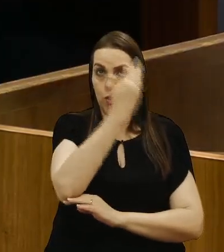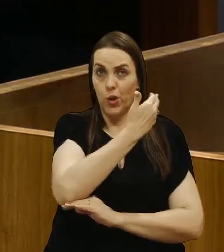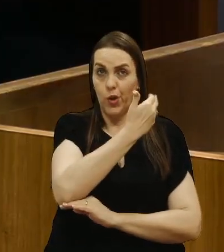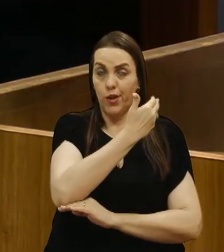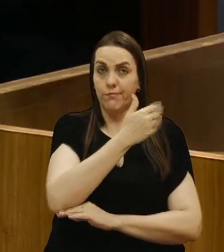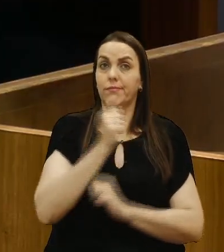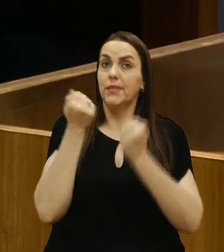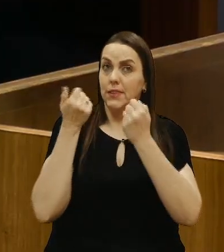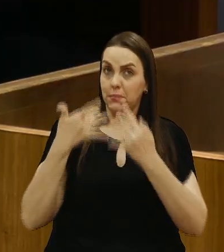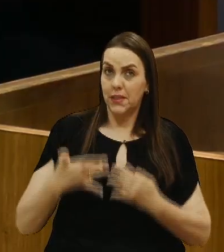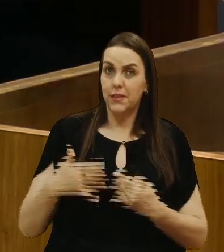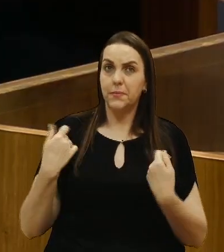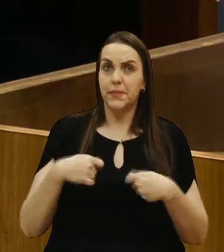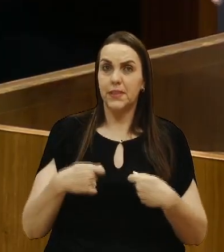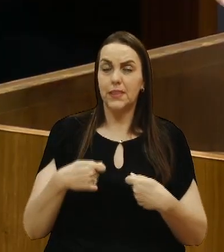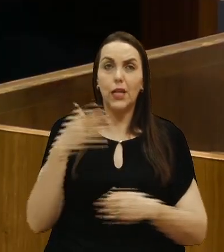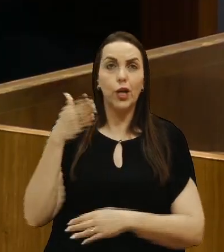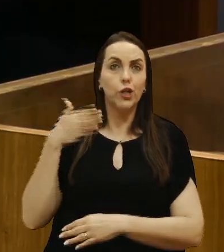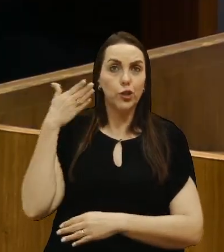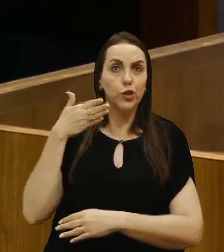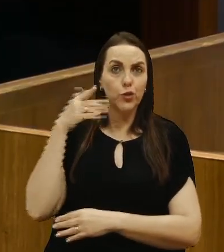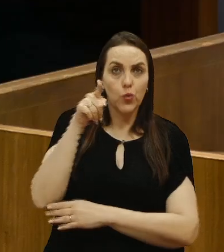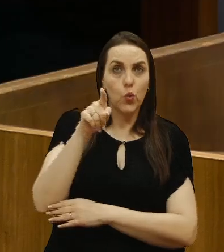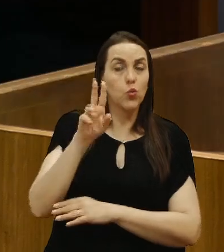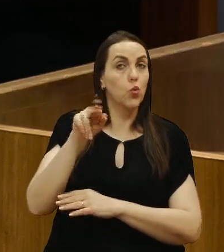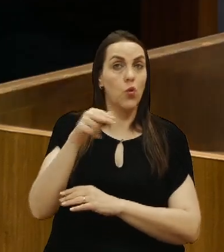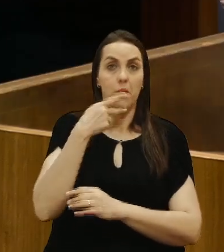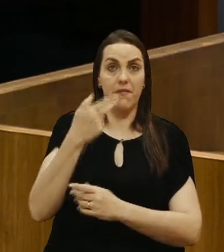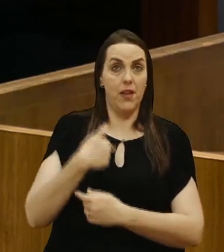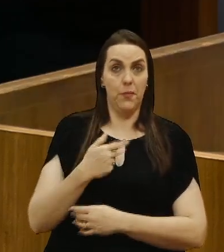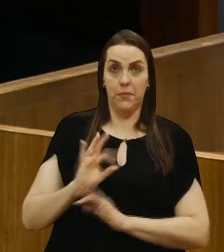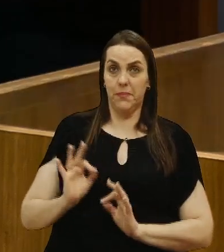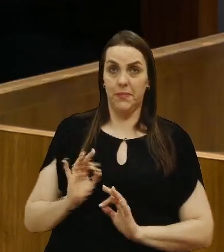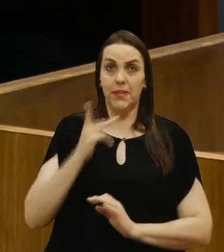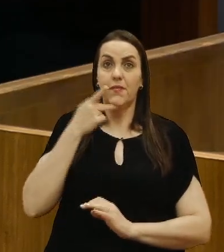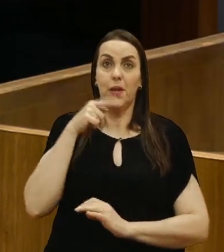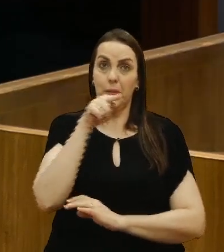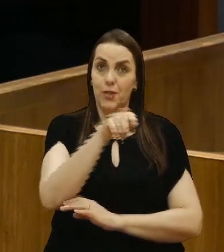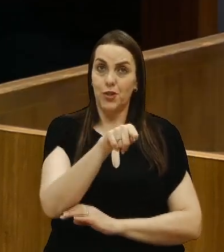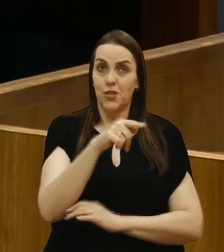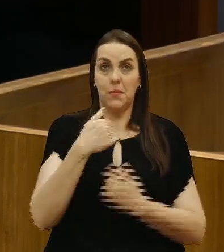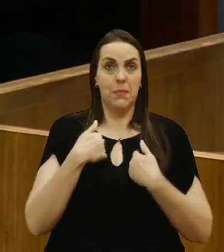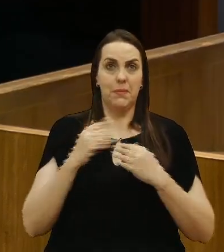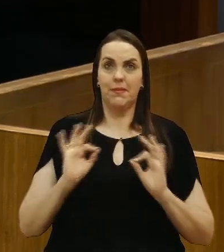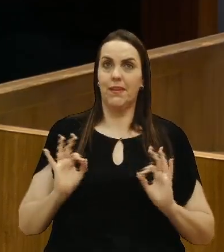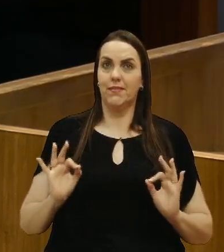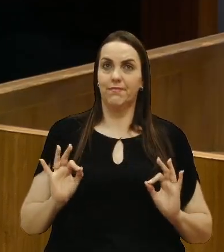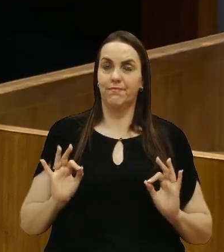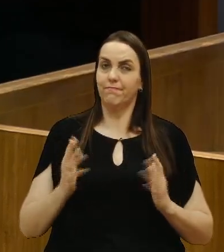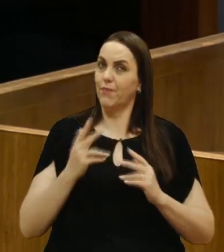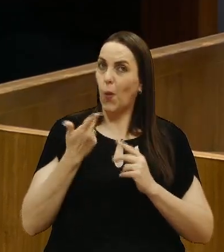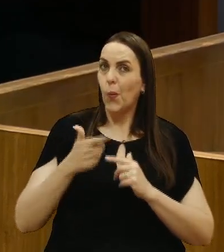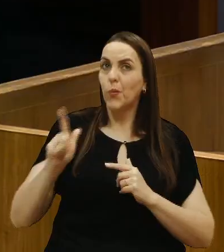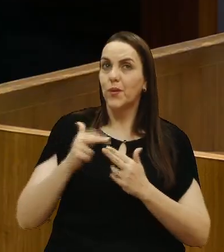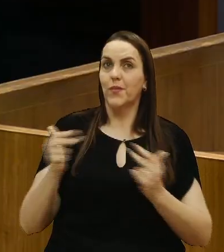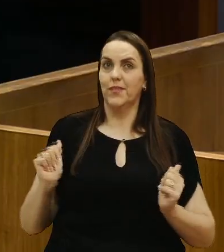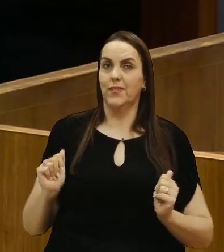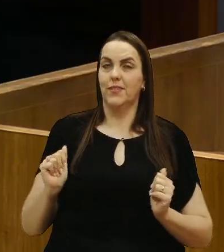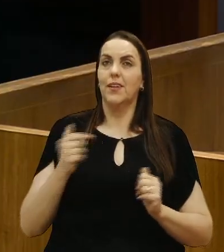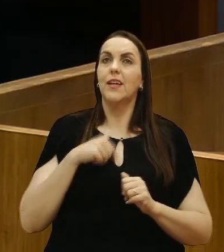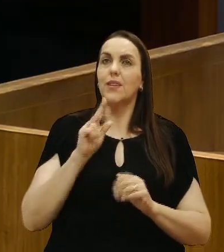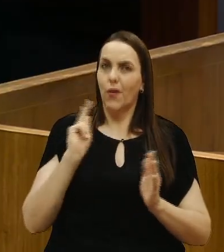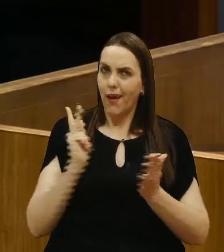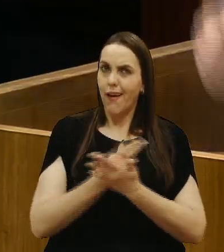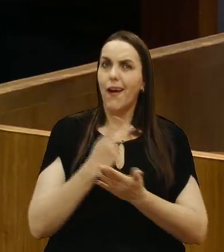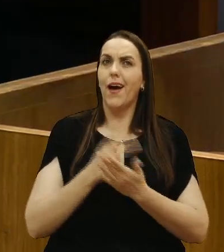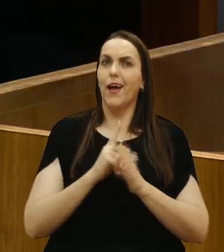discurso, vereadora Daiane, não foi o que me falaram, então falaram isso para a senhora, mas não me falaram isso. Então, enfim, algo de errado